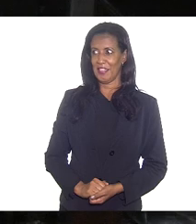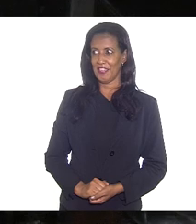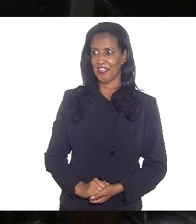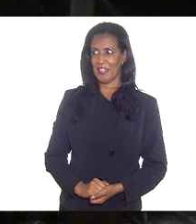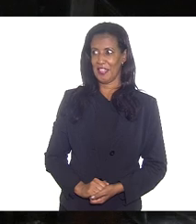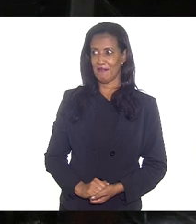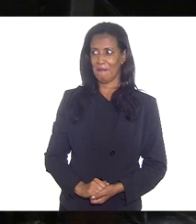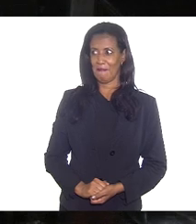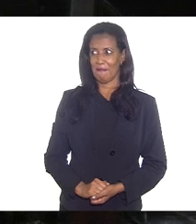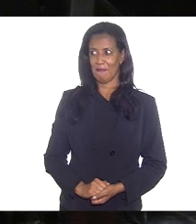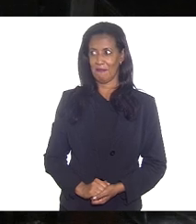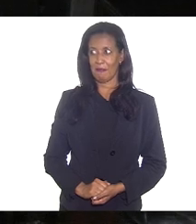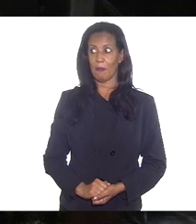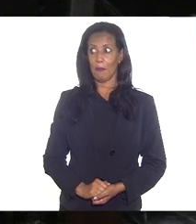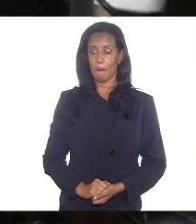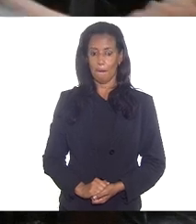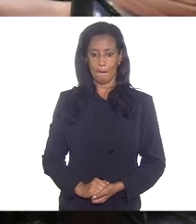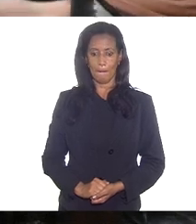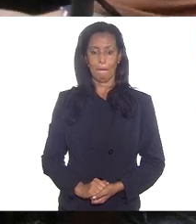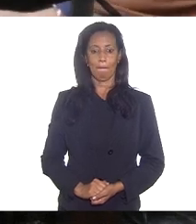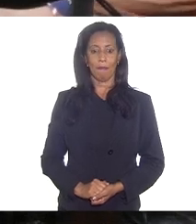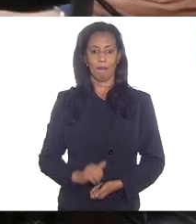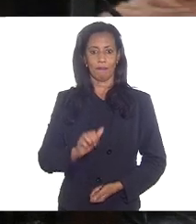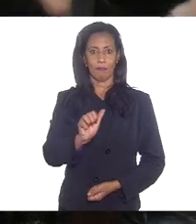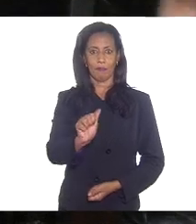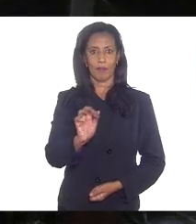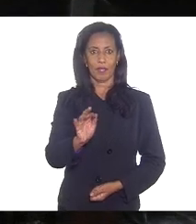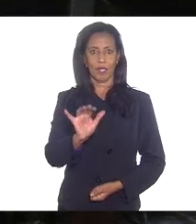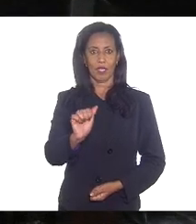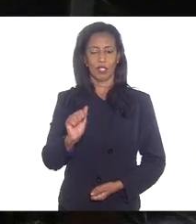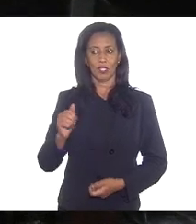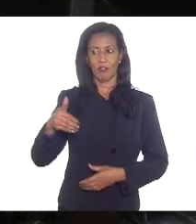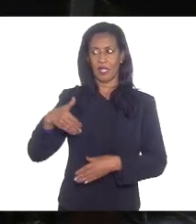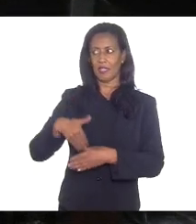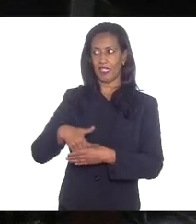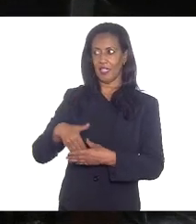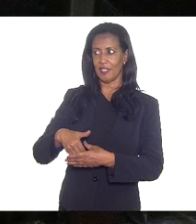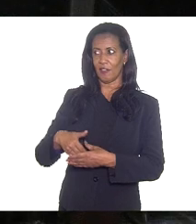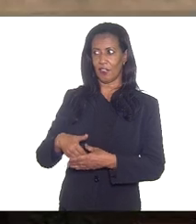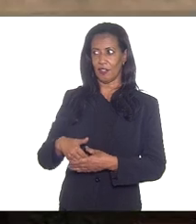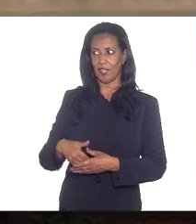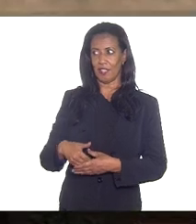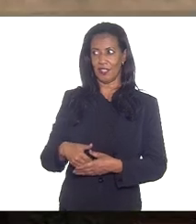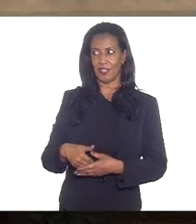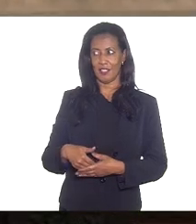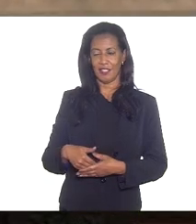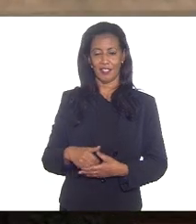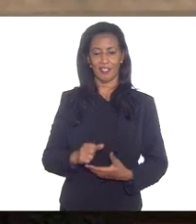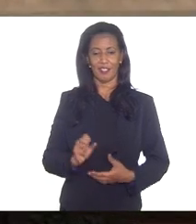Deputado Átila Nunes. Votou sim no grupo.